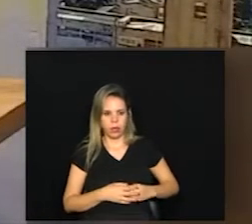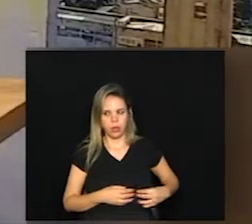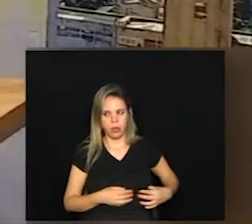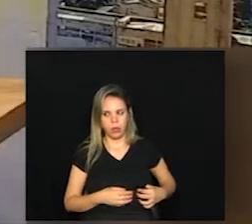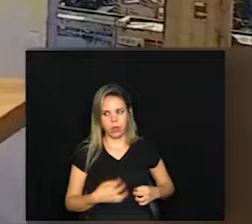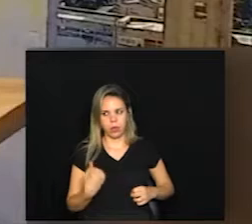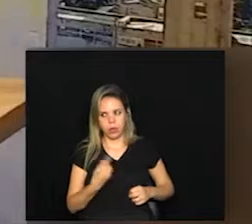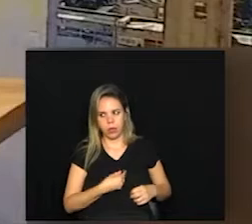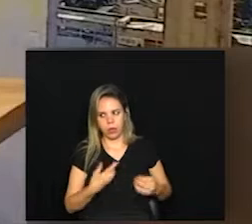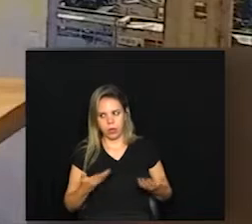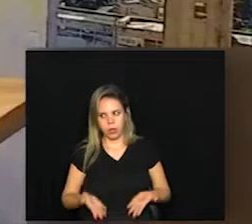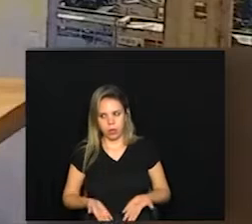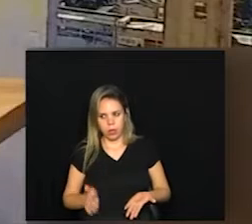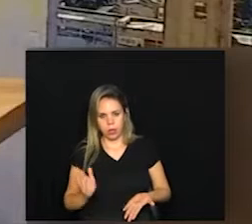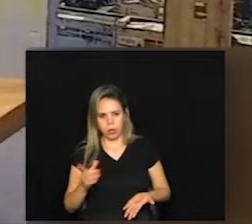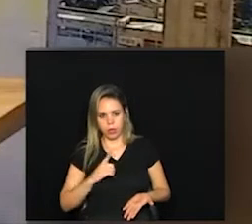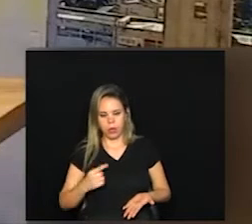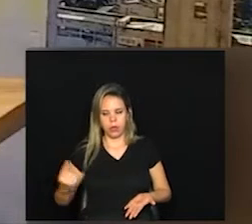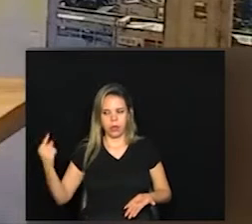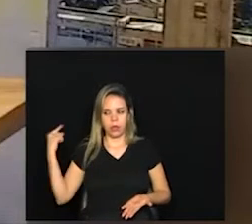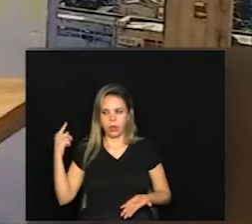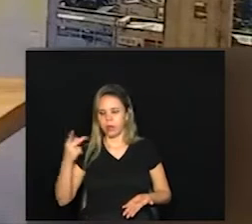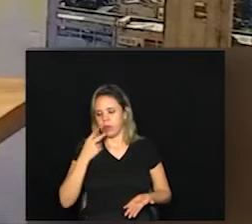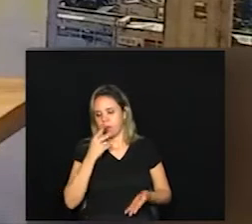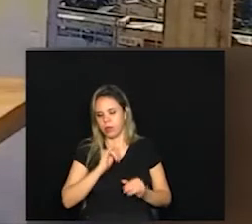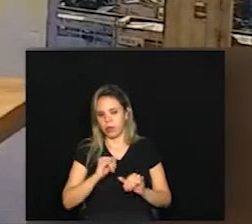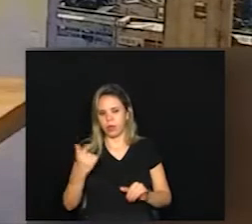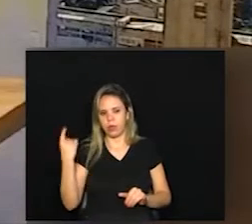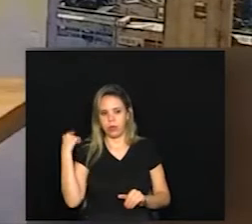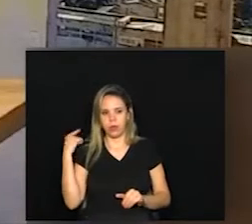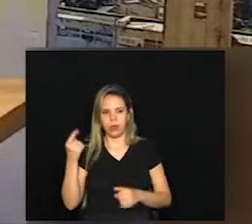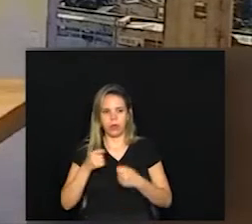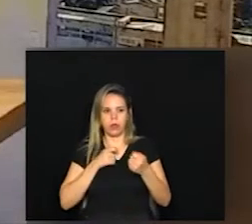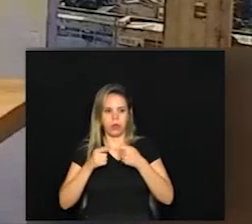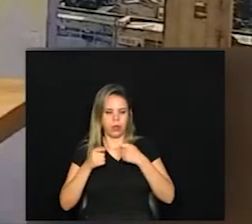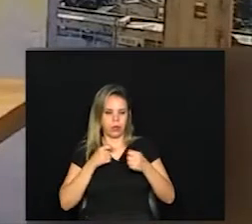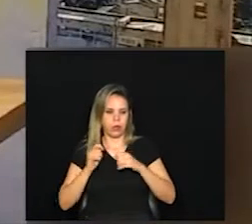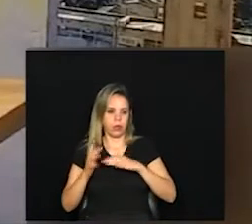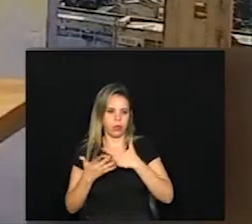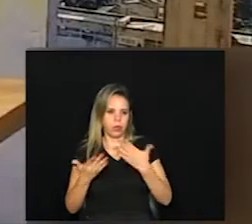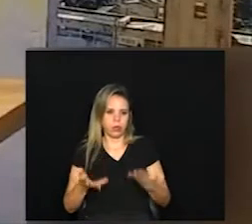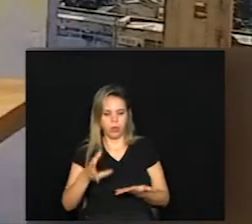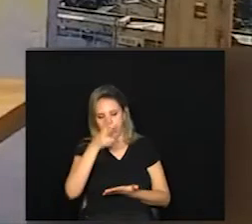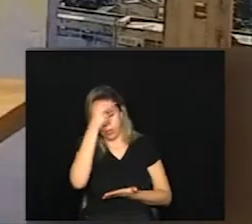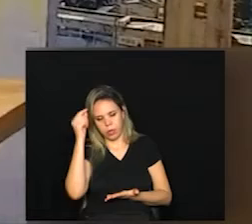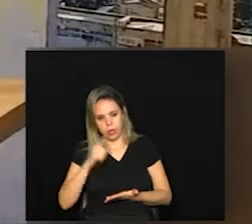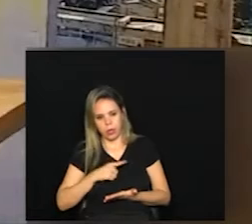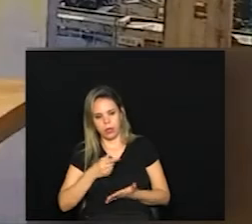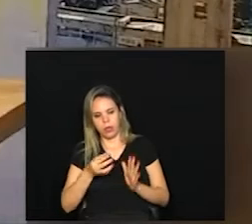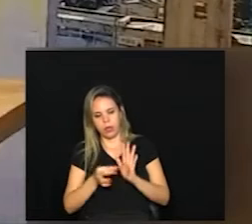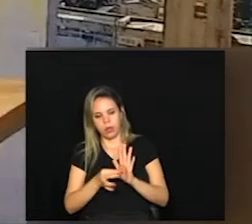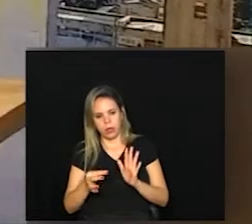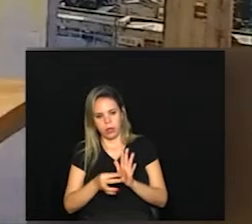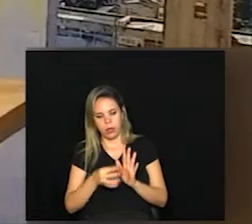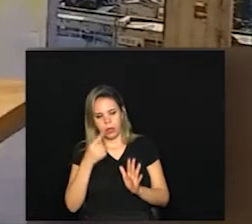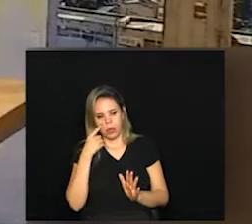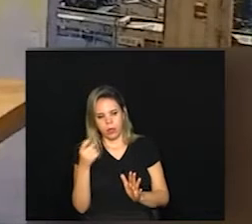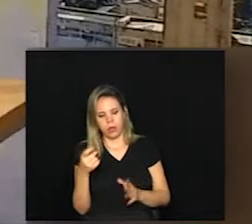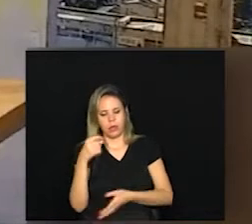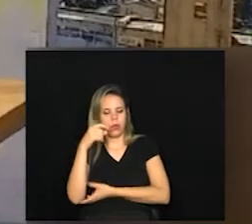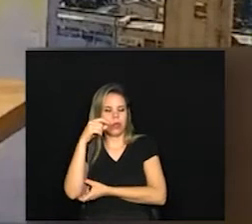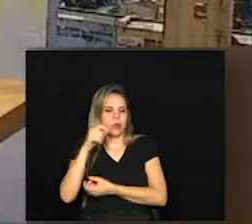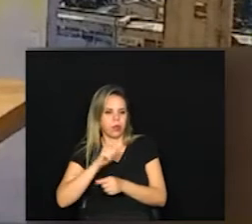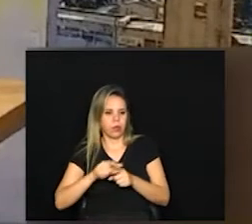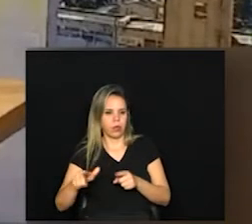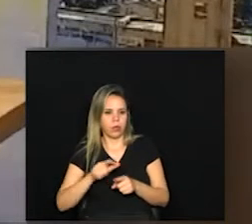E nós já tínhamos dito nas outras coletivas de imprensa que a Prefeitura tinha manifestado o interesse de